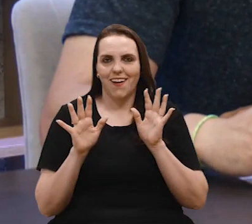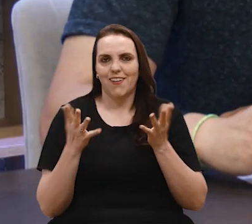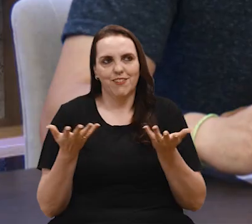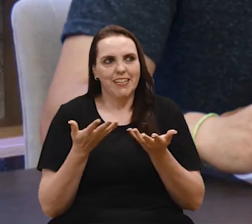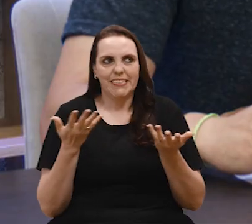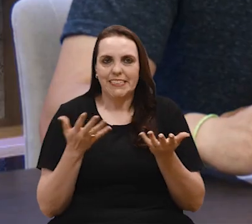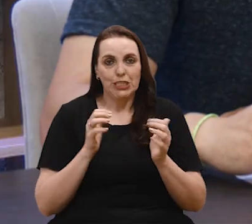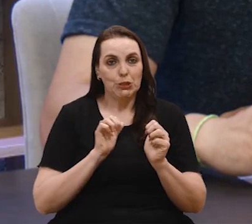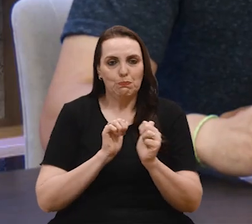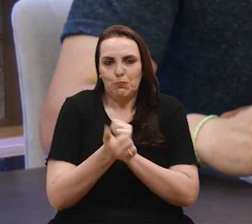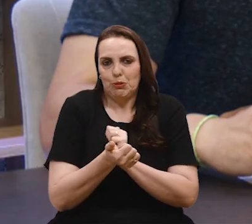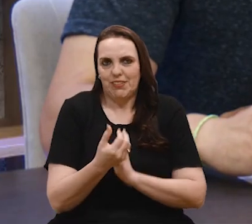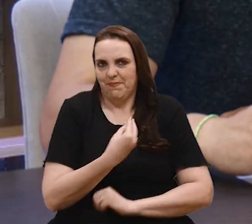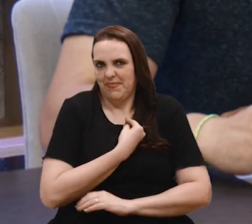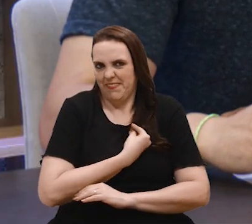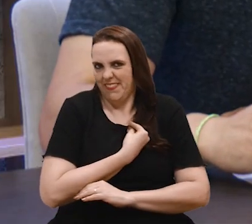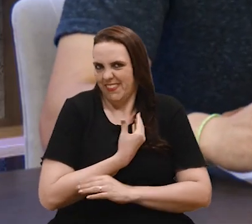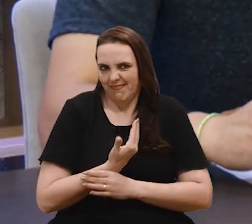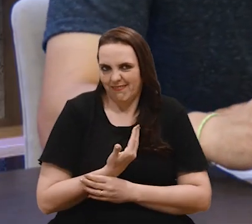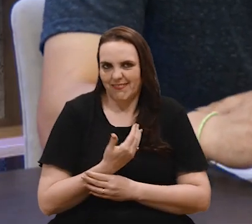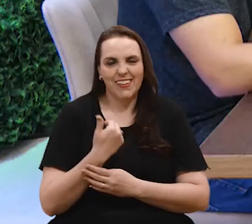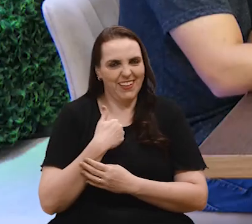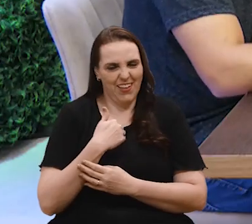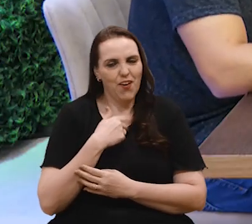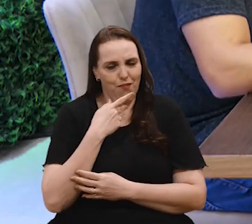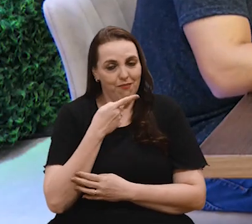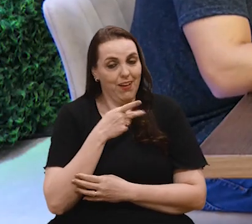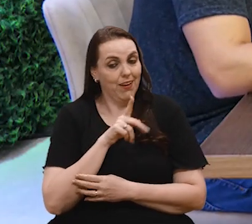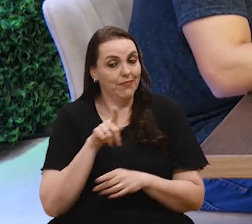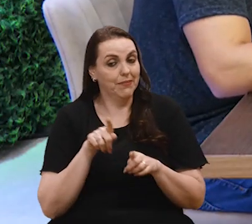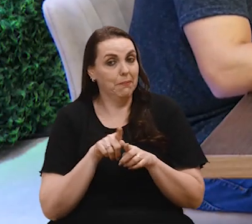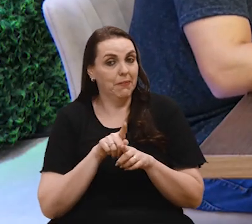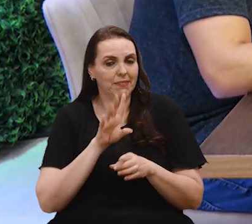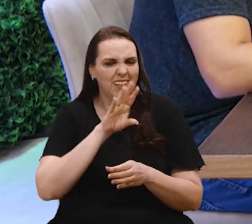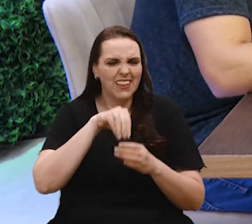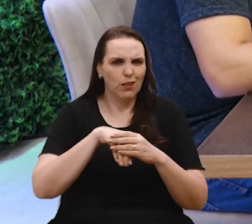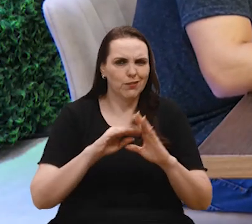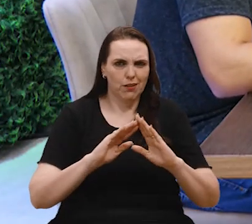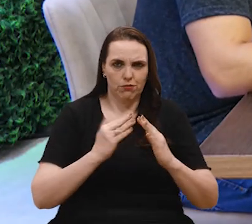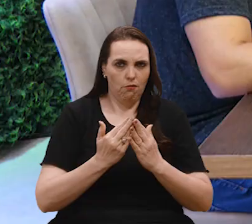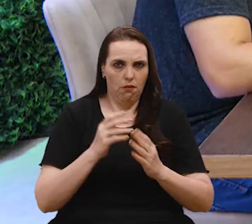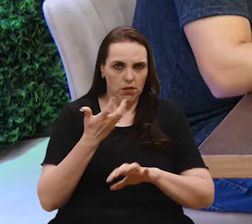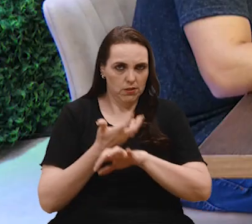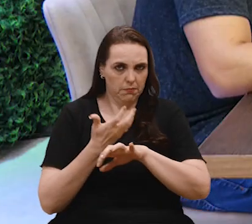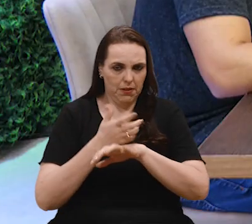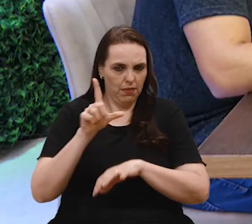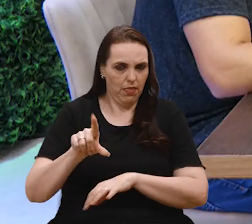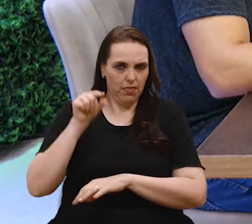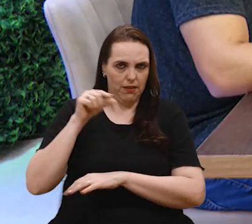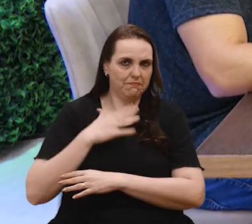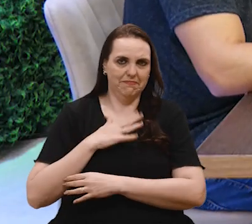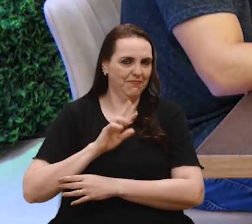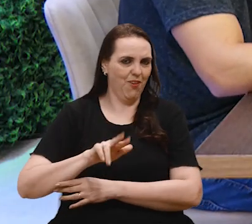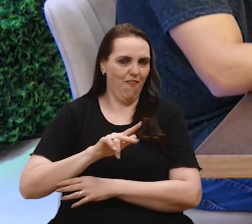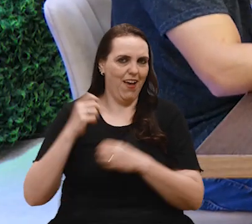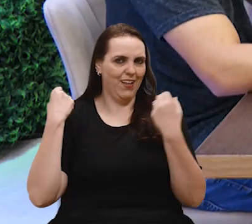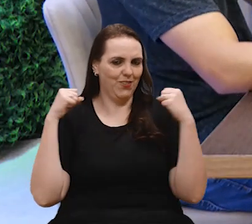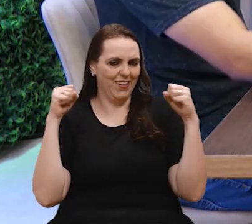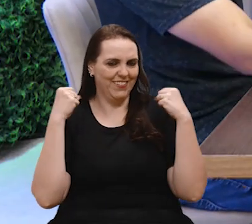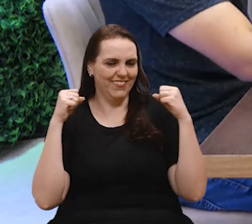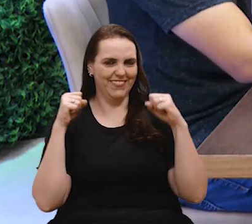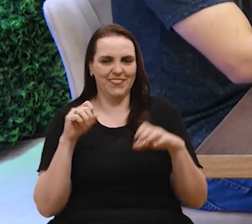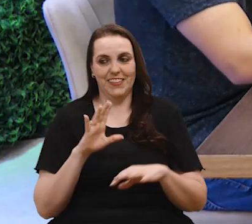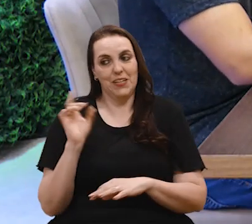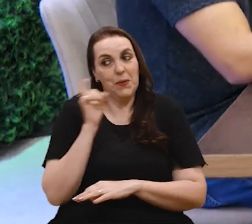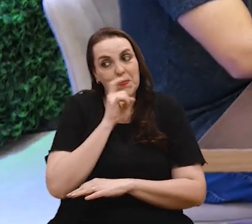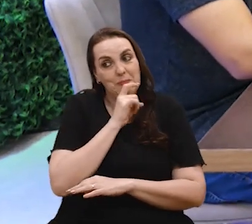questão da presença do esporte, né? Eu digo na escola, muitas vezes não era nem a minha disciplina preferida, a educação física, não